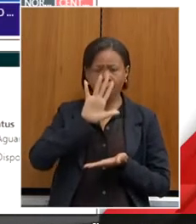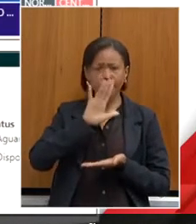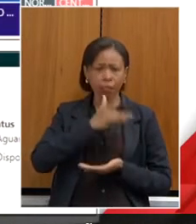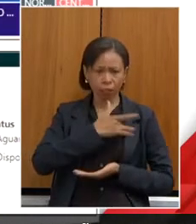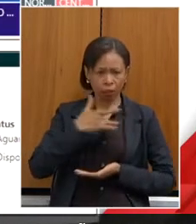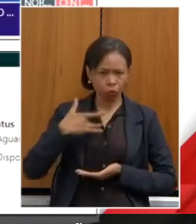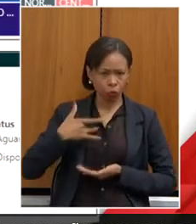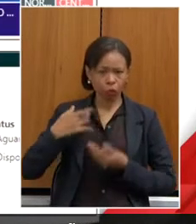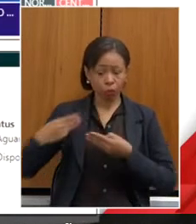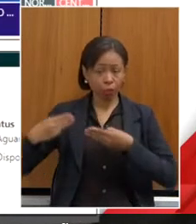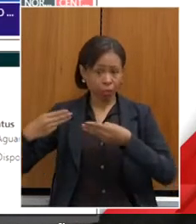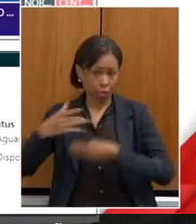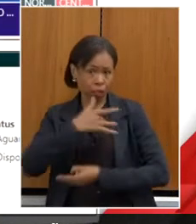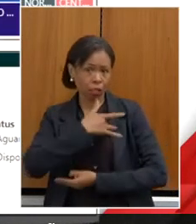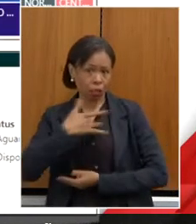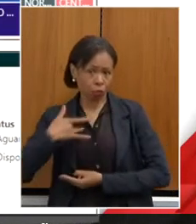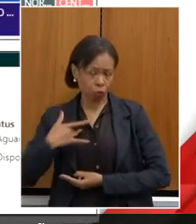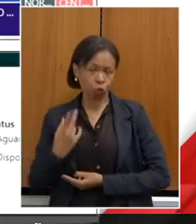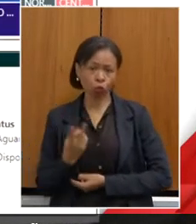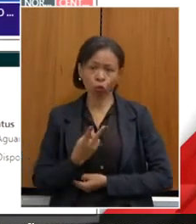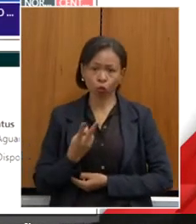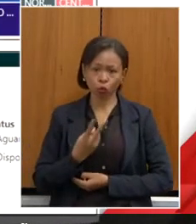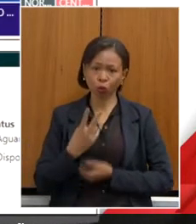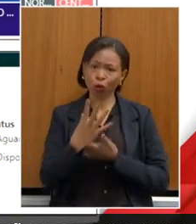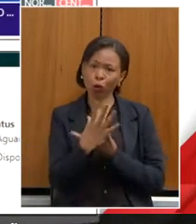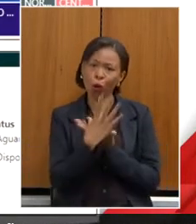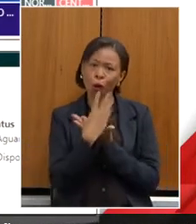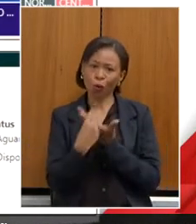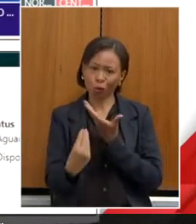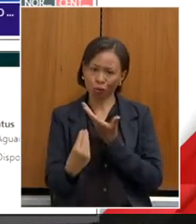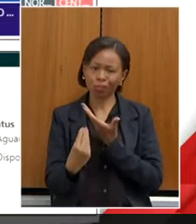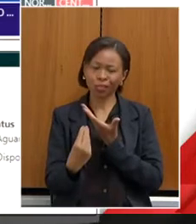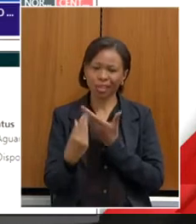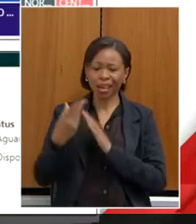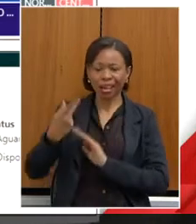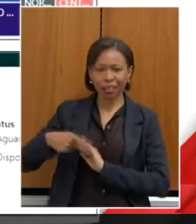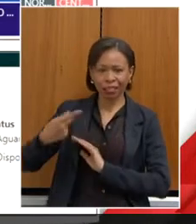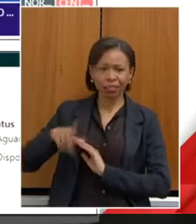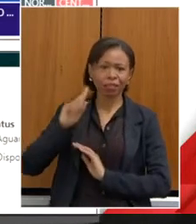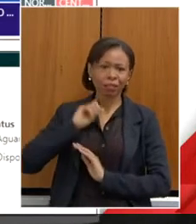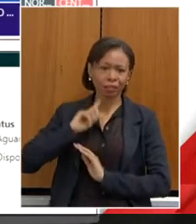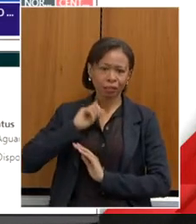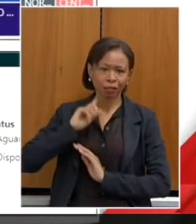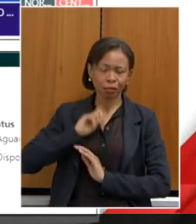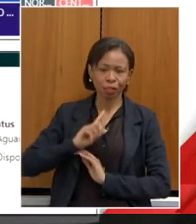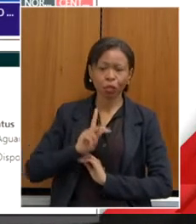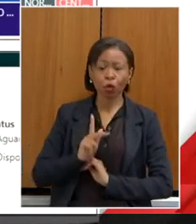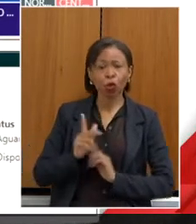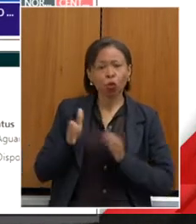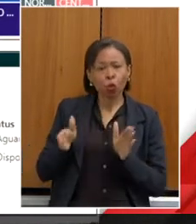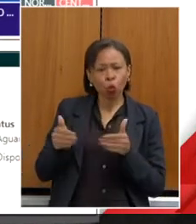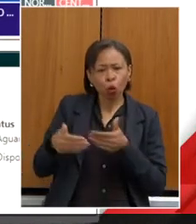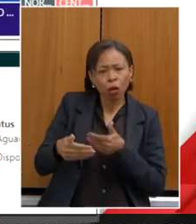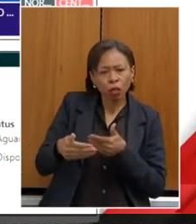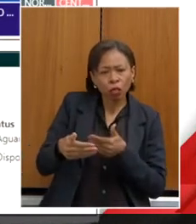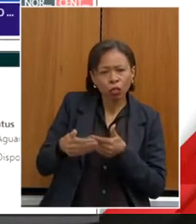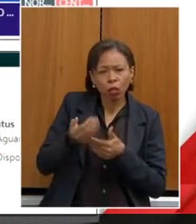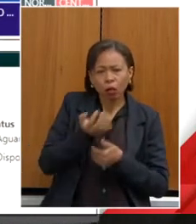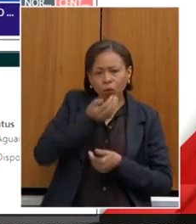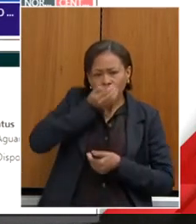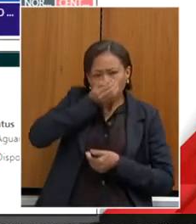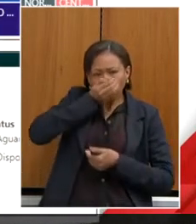utiliza o nosso formato, o nosso modo de fazer a distribuição do kit de intubação para todo o Brasil. Hoje, Minas Gerais virou um exemplo